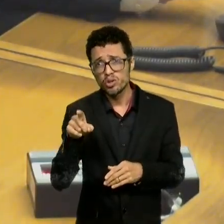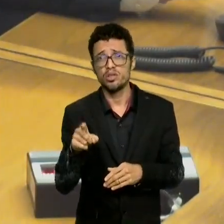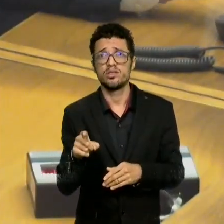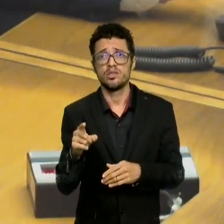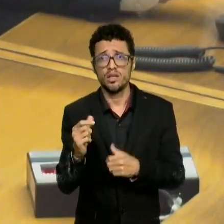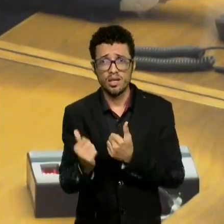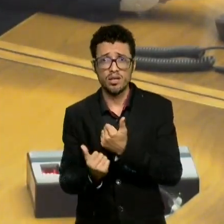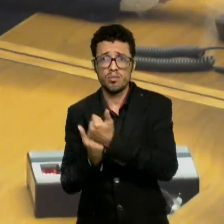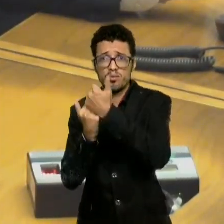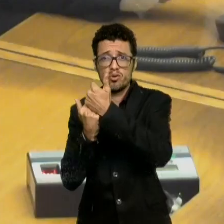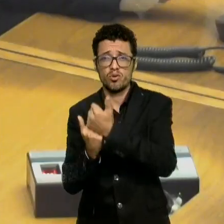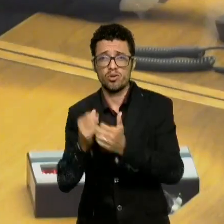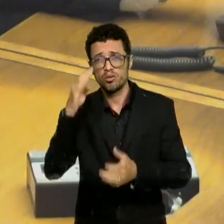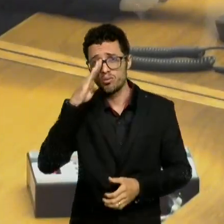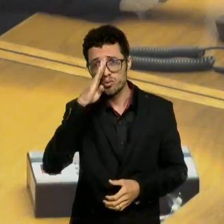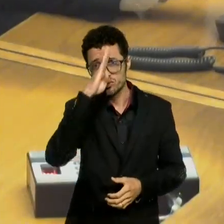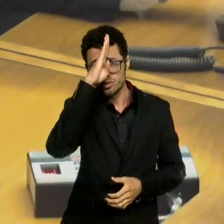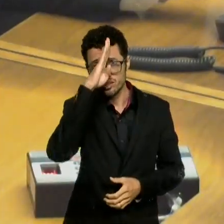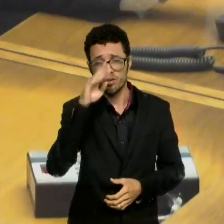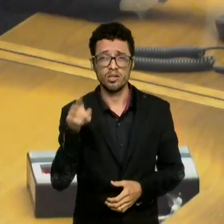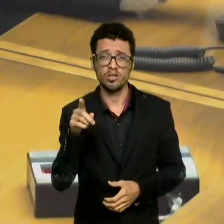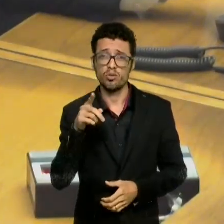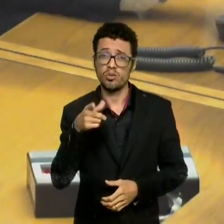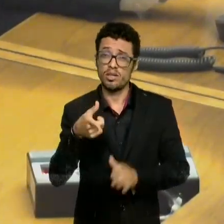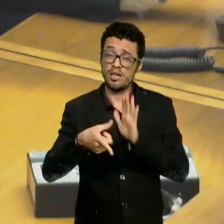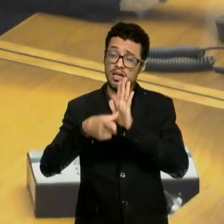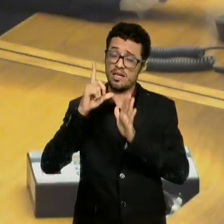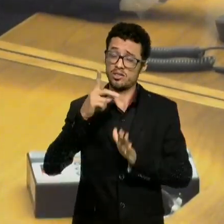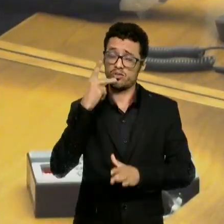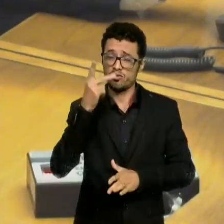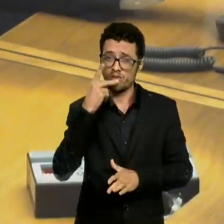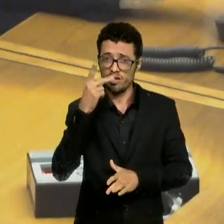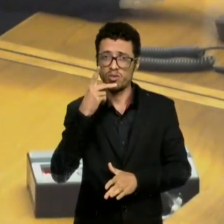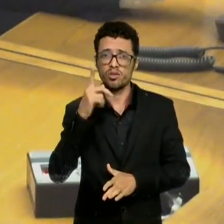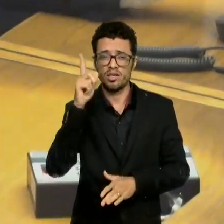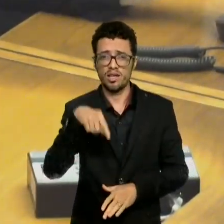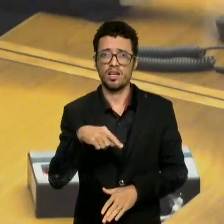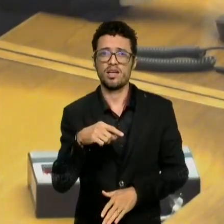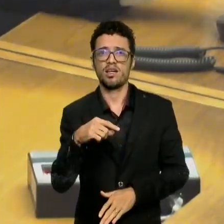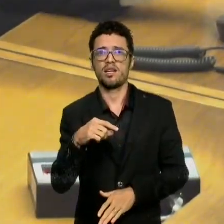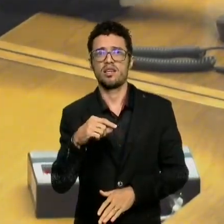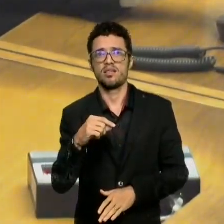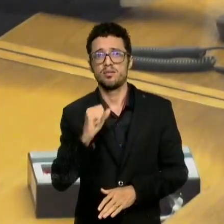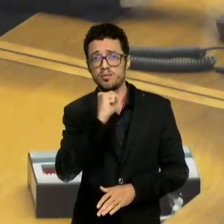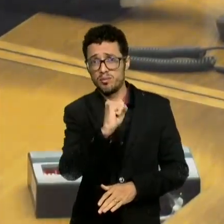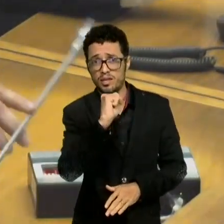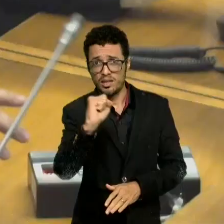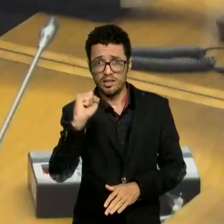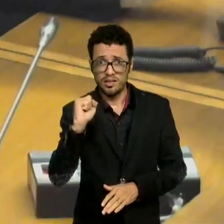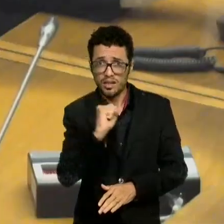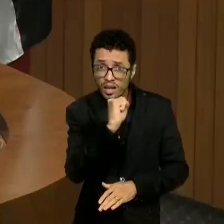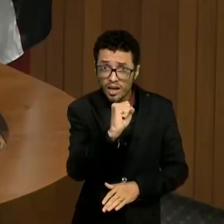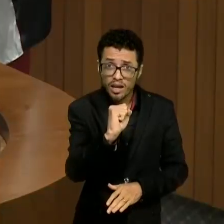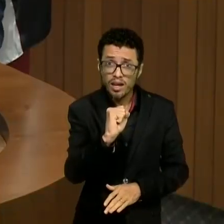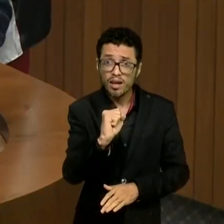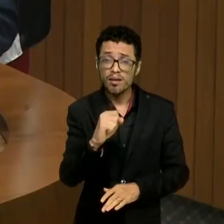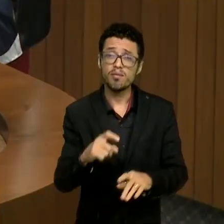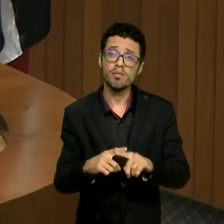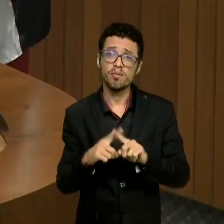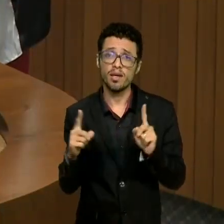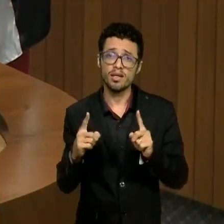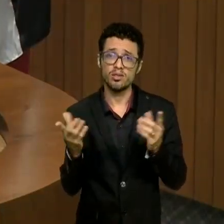que é o ex-presidente Jair Messias Bolsonaro, por desviar dinheiro da vacinação. Nunca foi provado, da mesma forma que Vossa